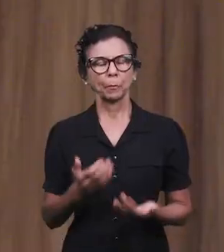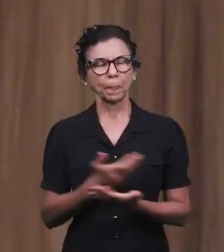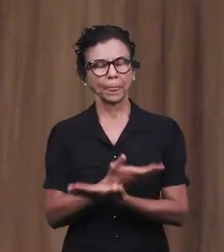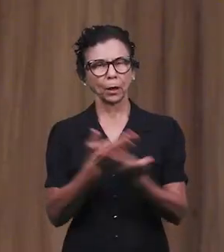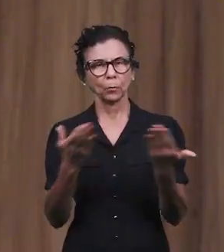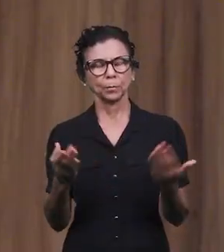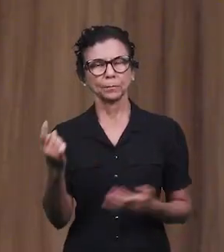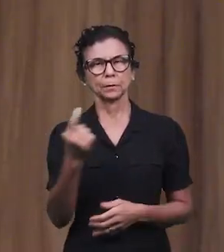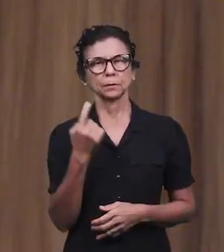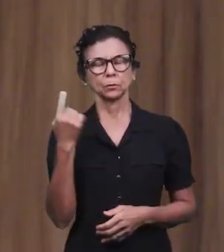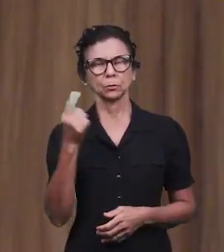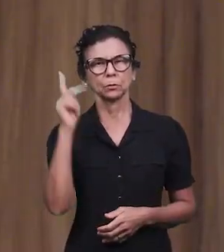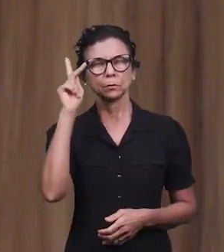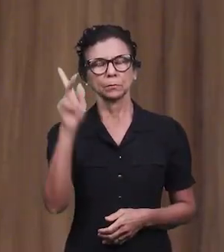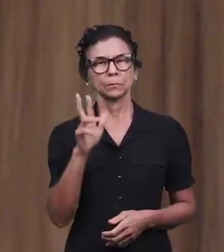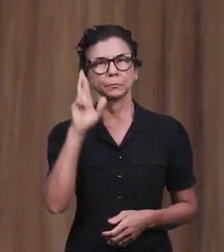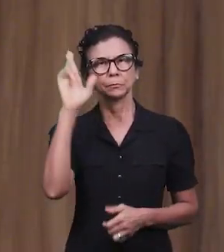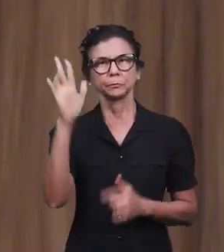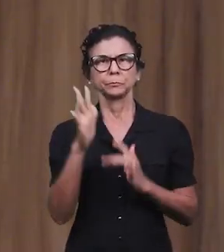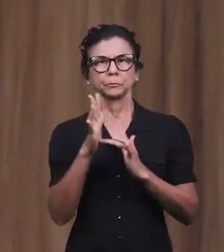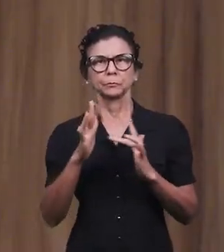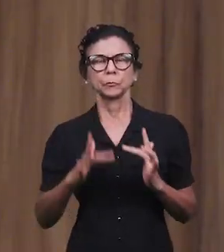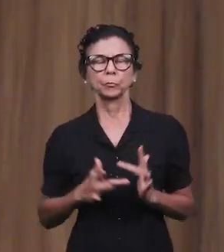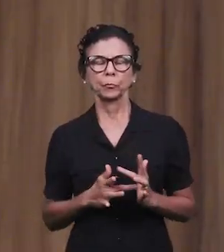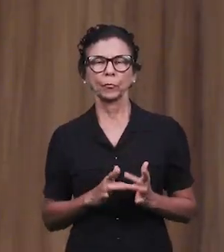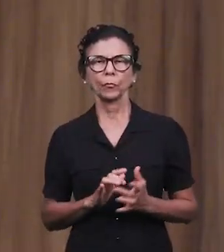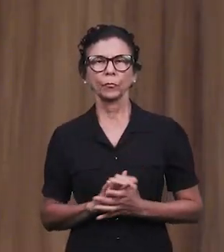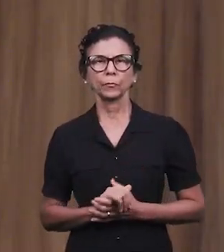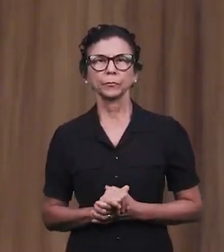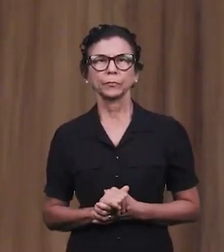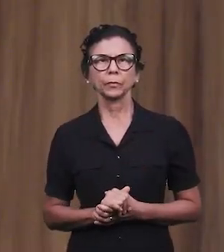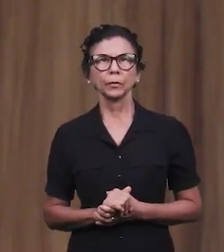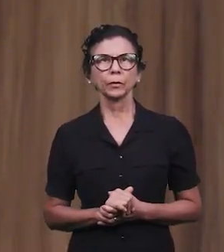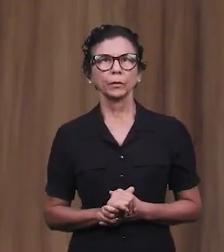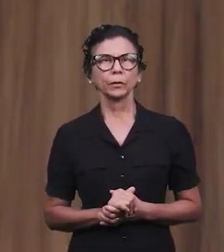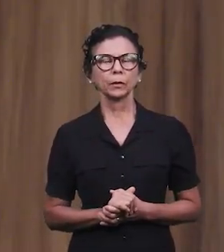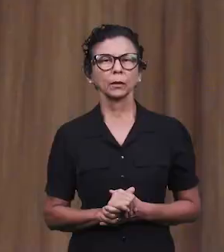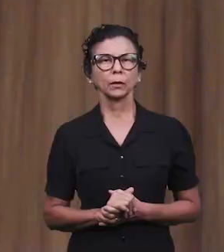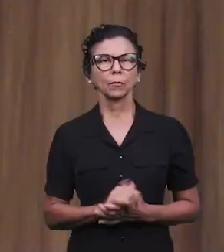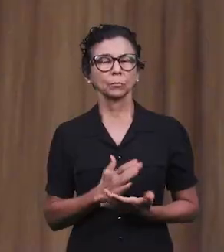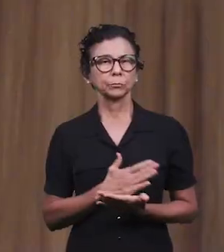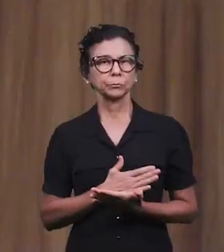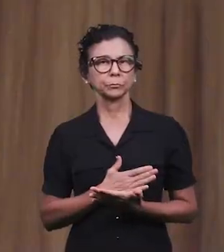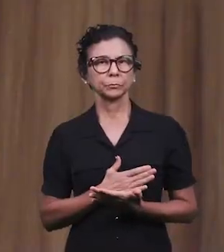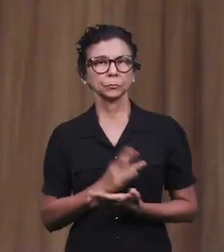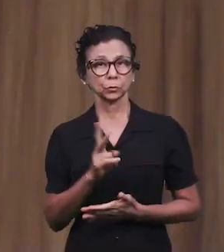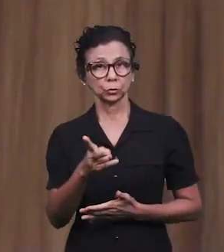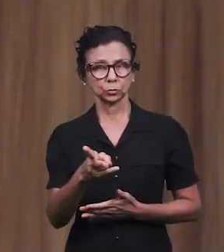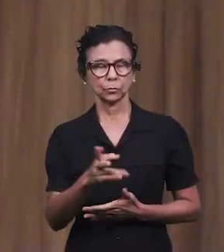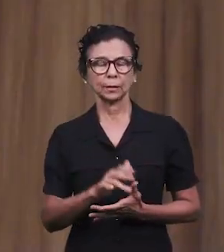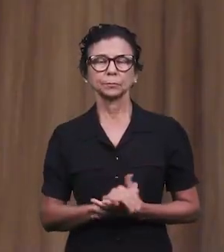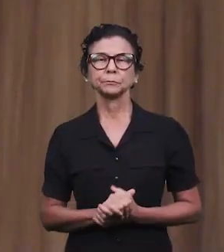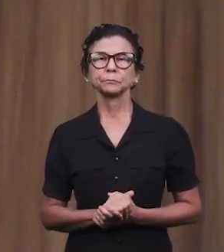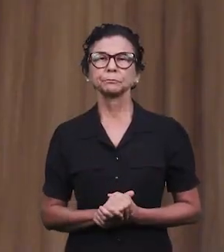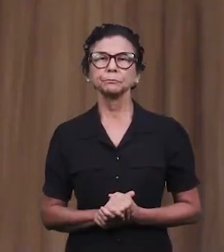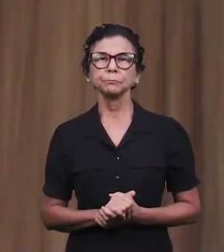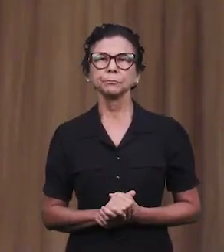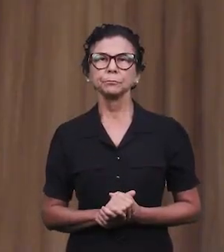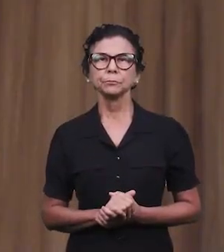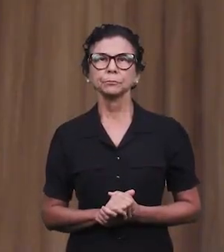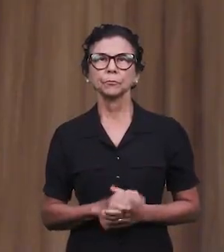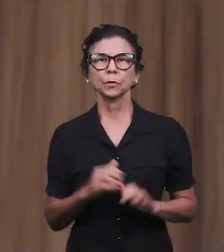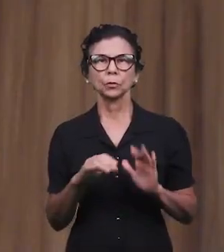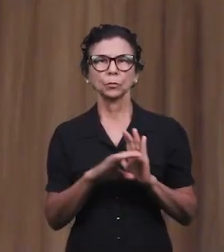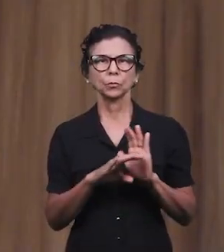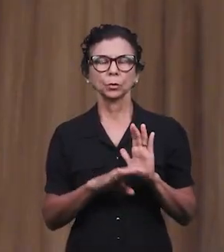Saudamos a todos com a paz do Senhor Jesus. Nós estamos dando sequência aqui ao programa